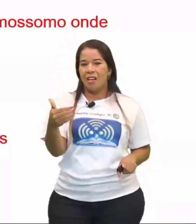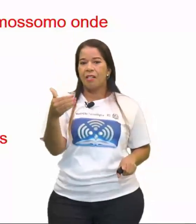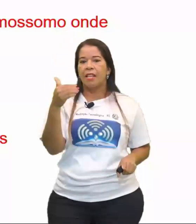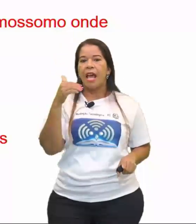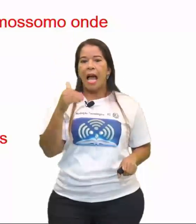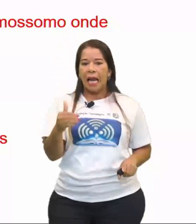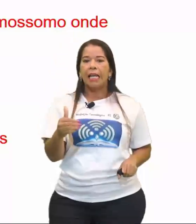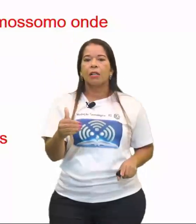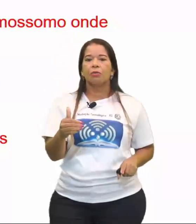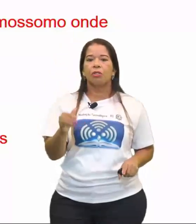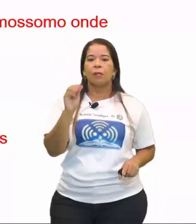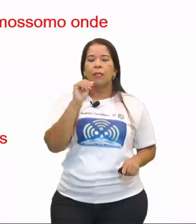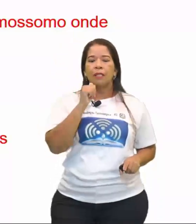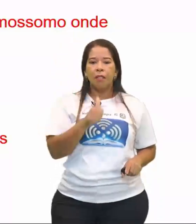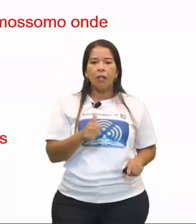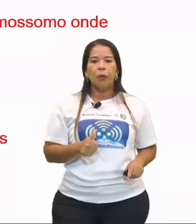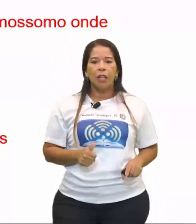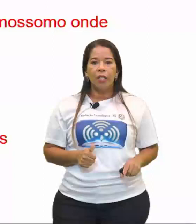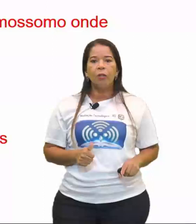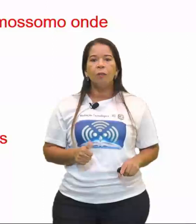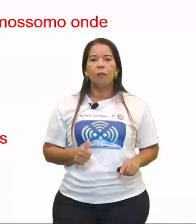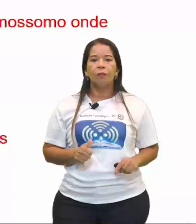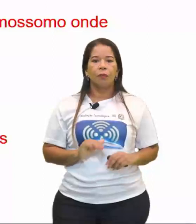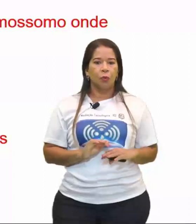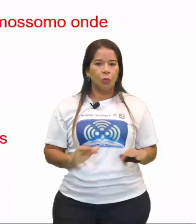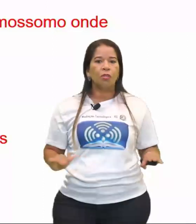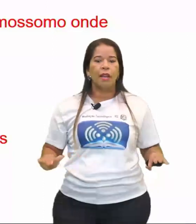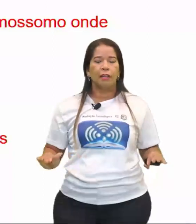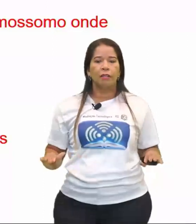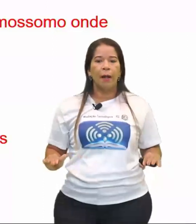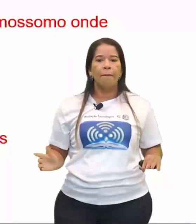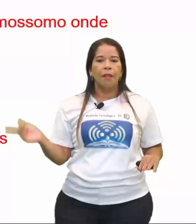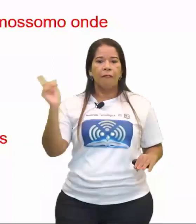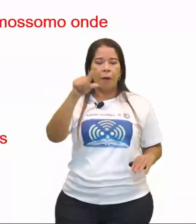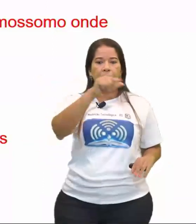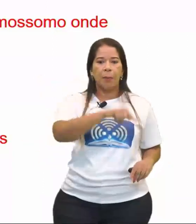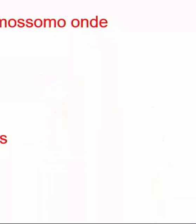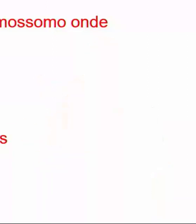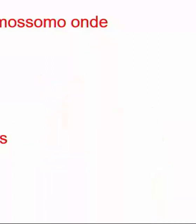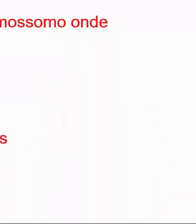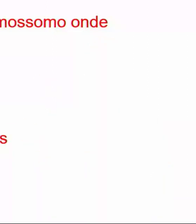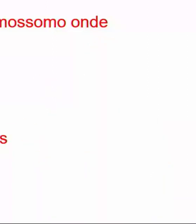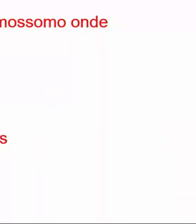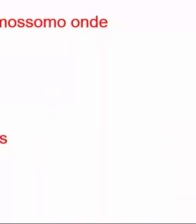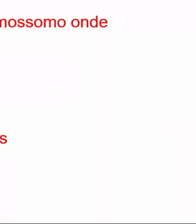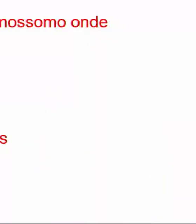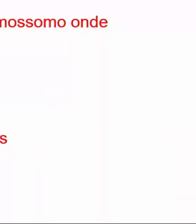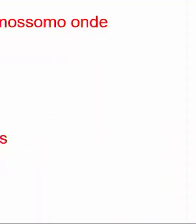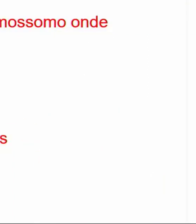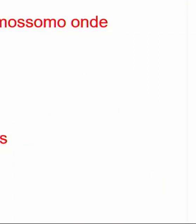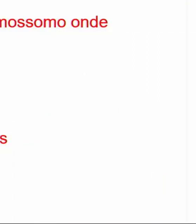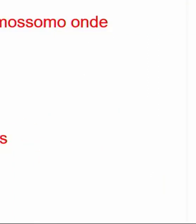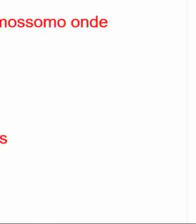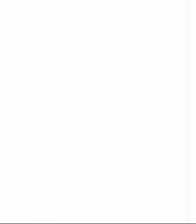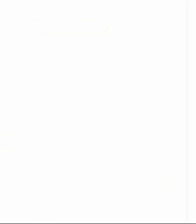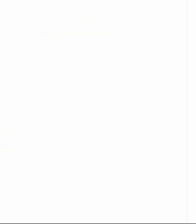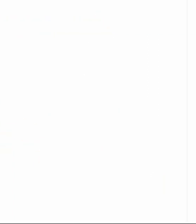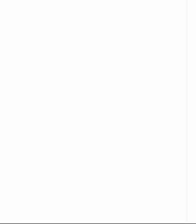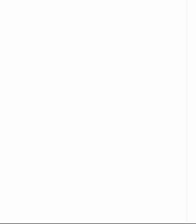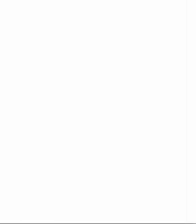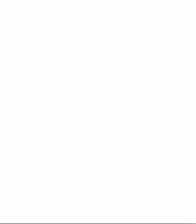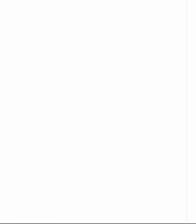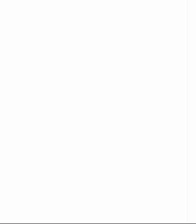desses genes alelos. Tranquilinho? Tudo certo, né? Vamos para a próxima? Olha